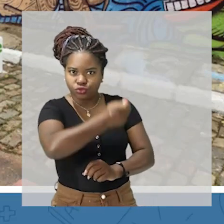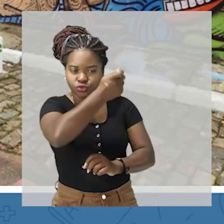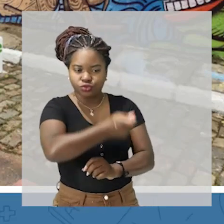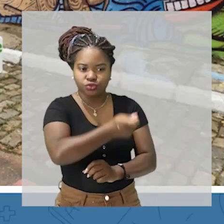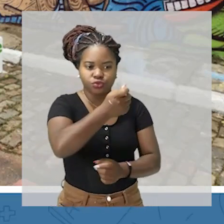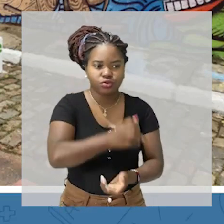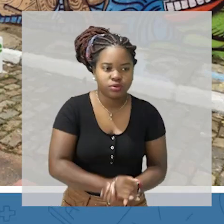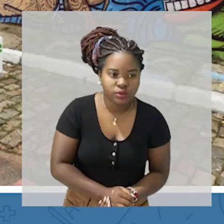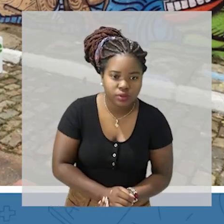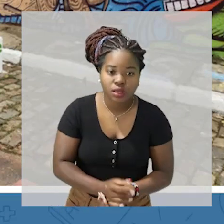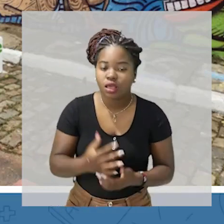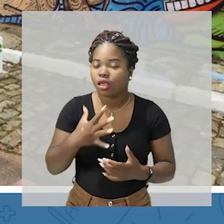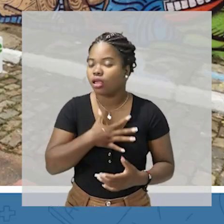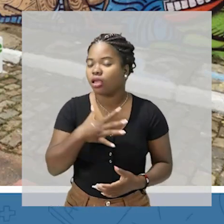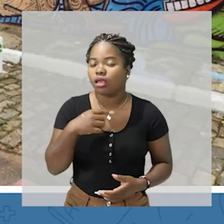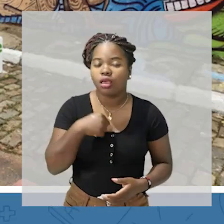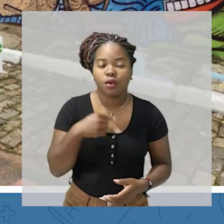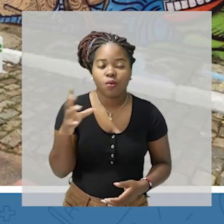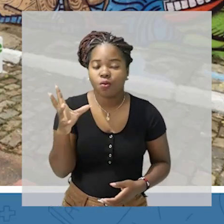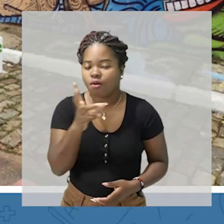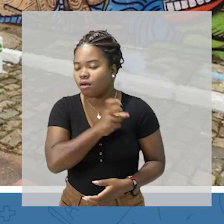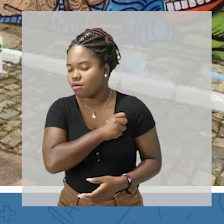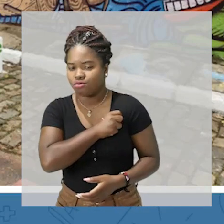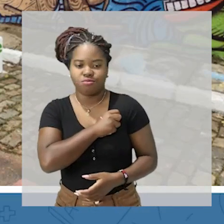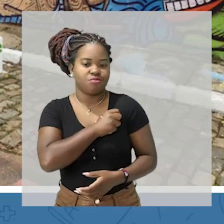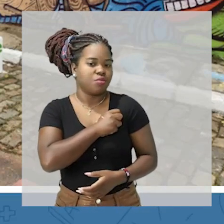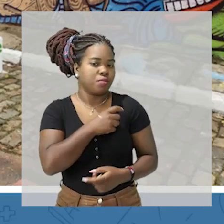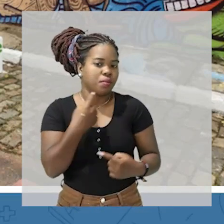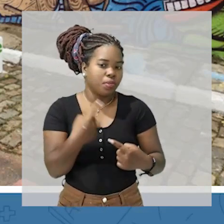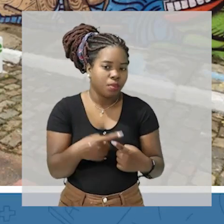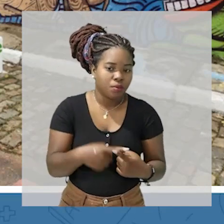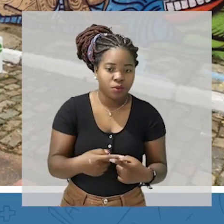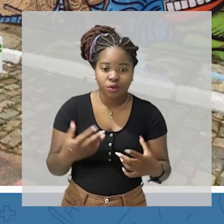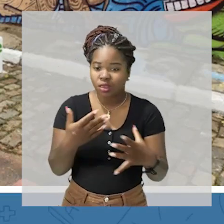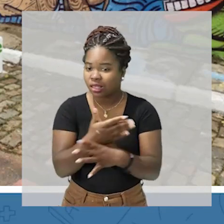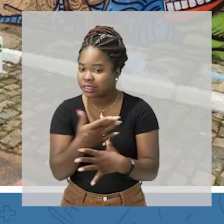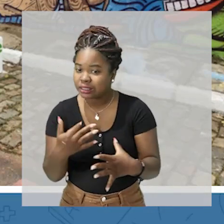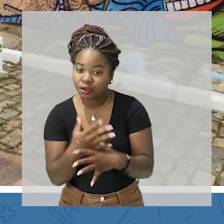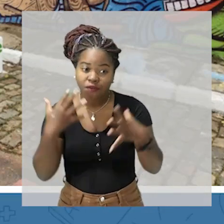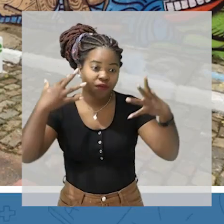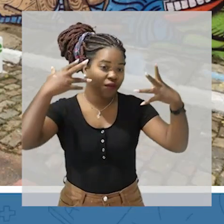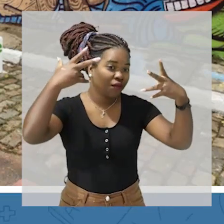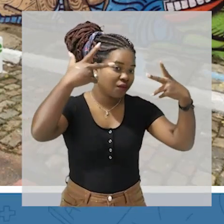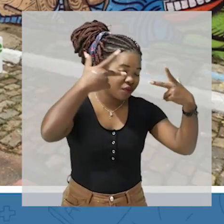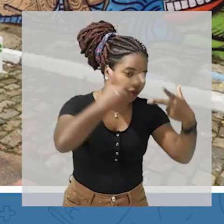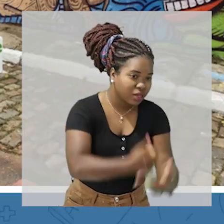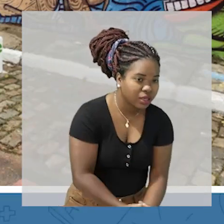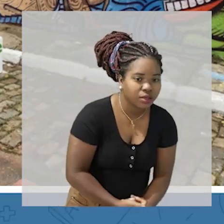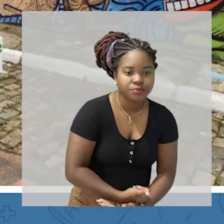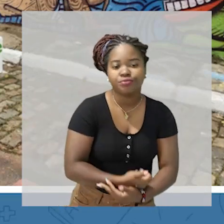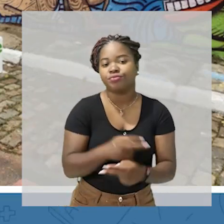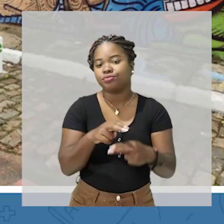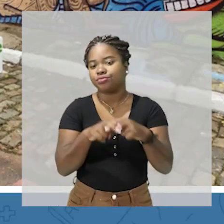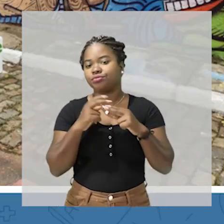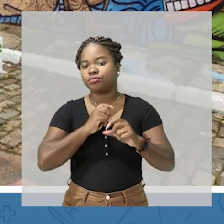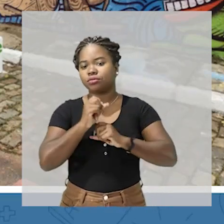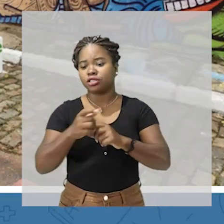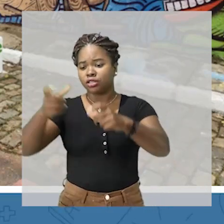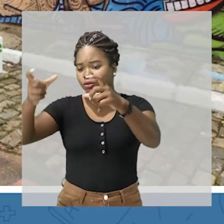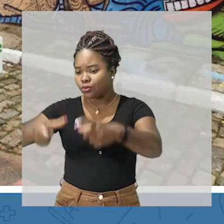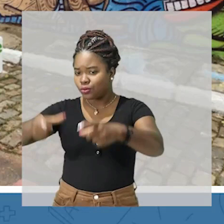diretamente no cérebro, isso te deixa feliz. Tanto que tem lugares que foram resgatados, inclusive